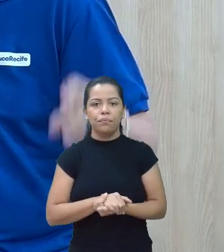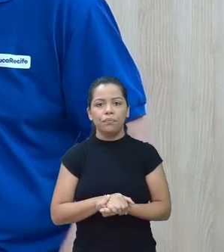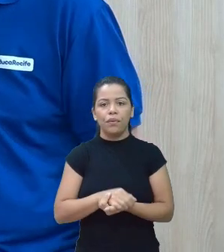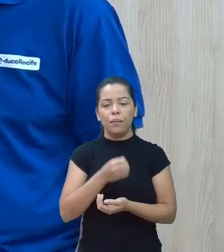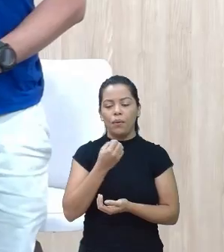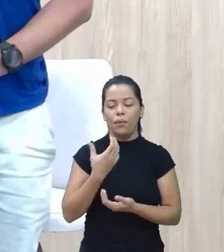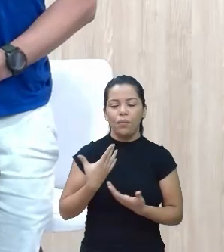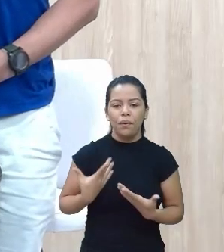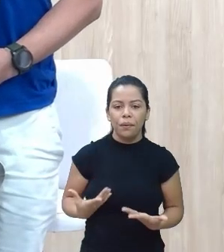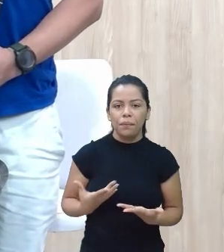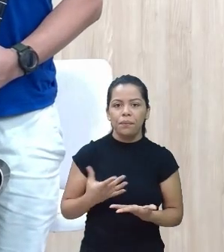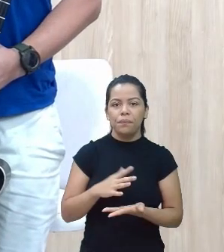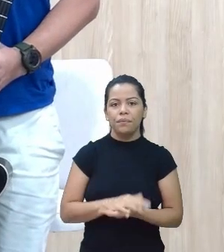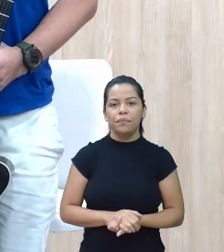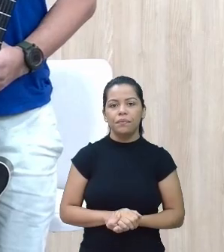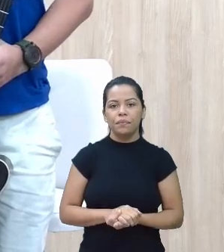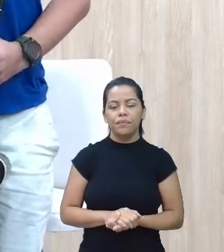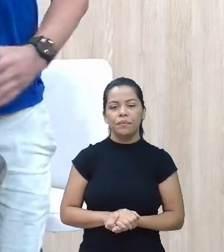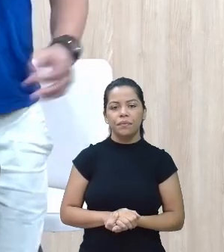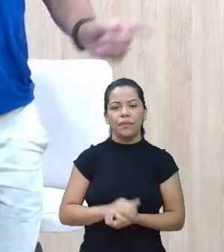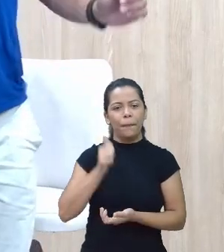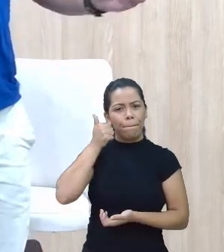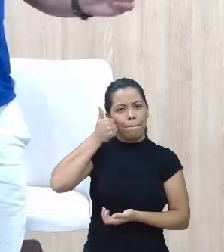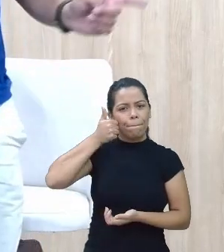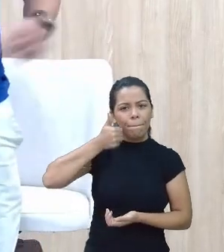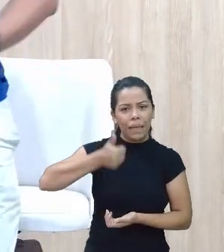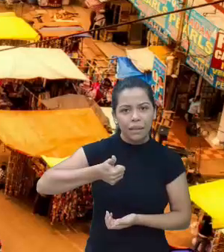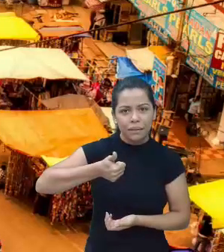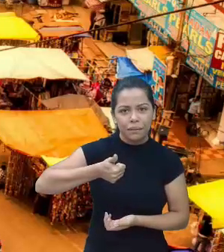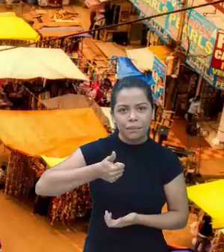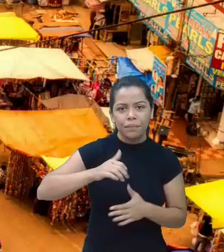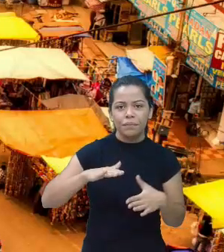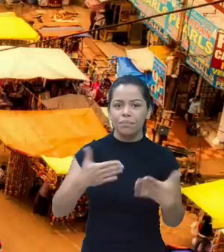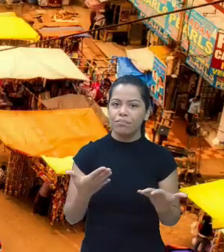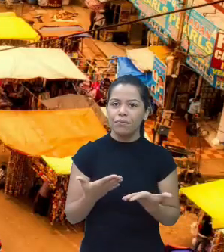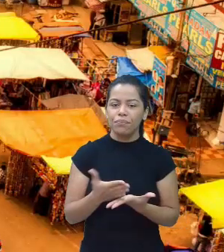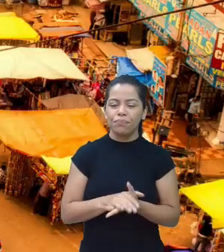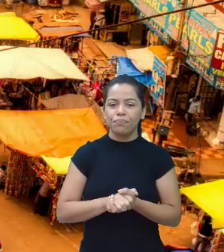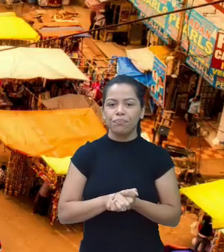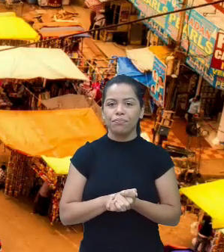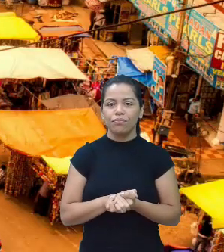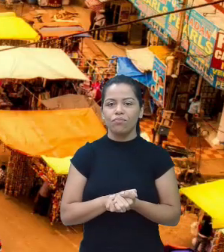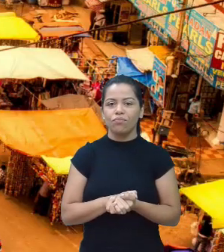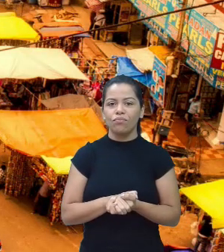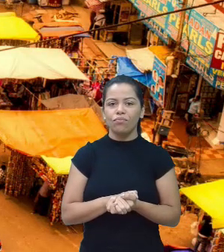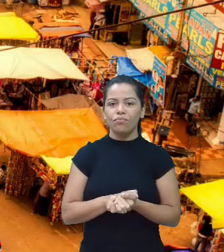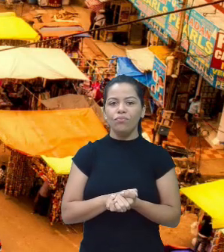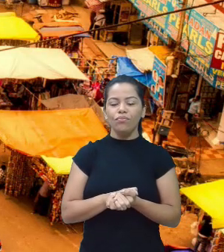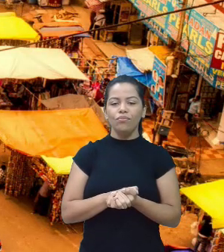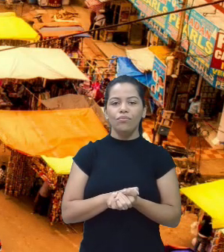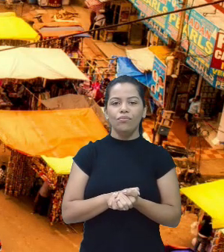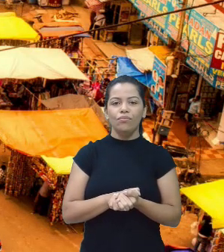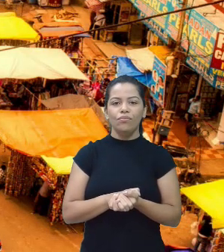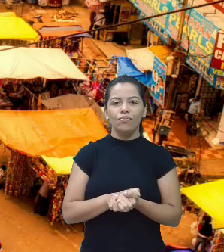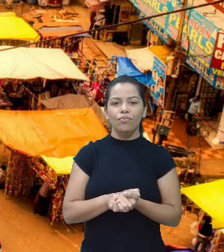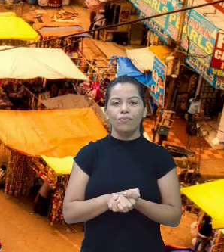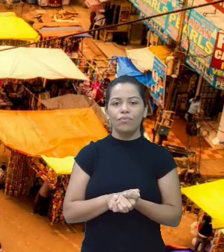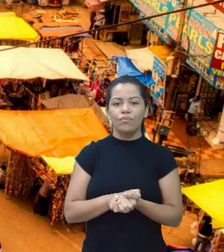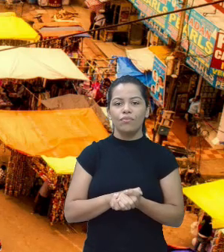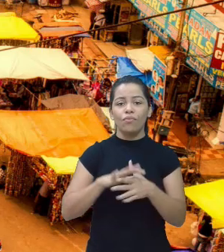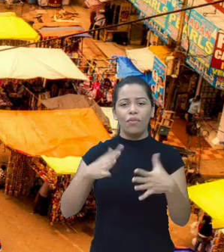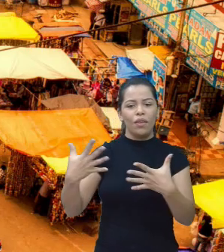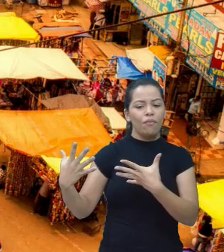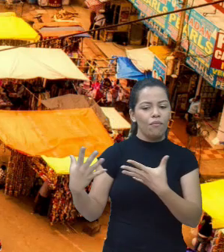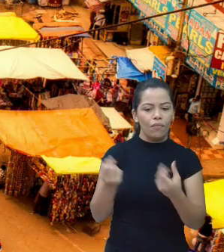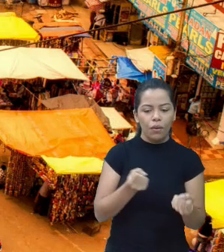Boa. Beleza? Então, é isso aí. Deixa eu pegar aqui. Então, vamos